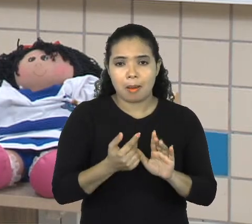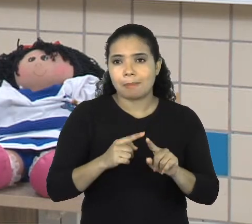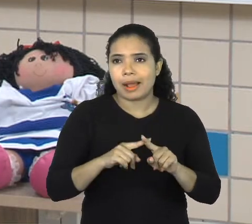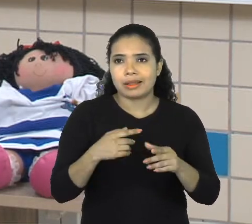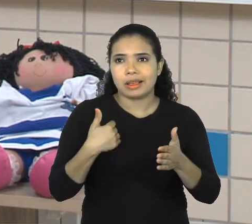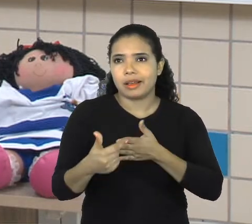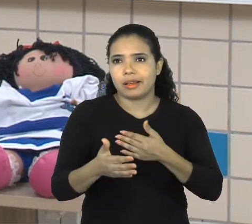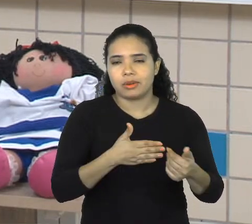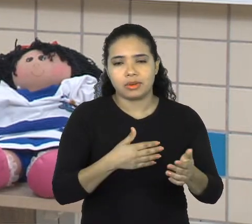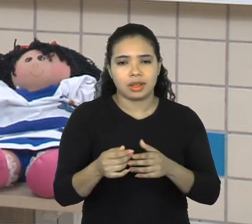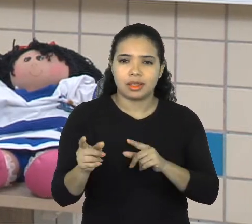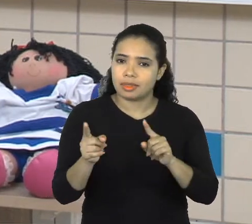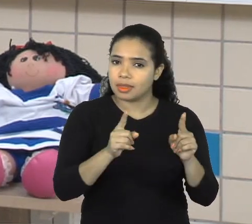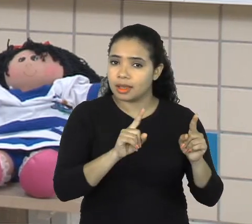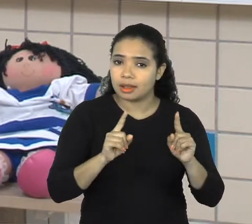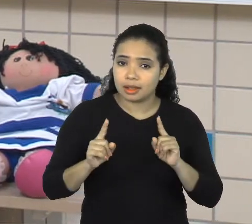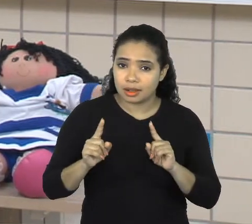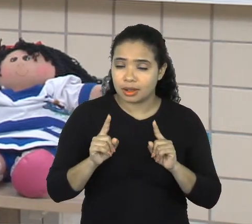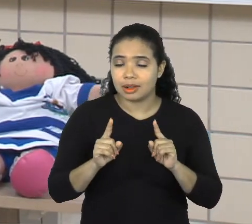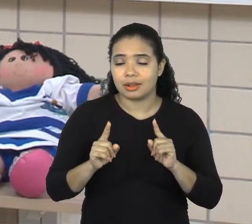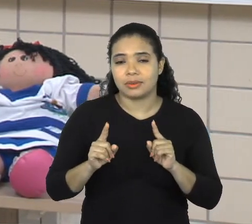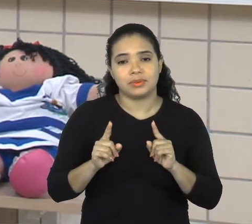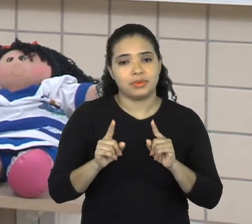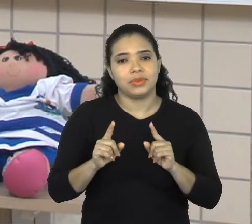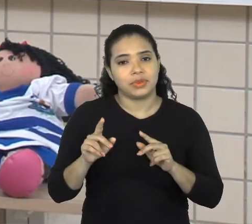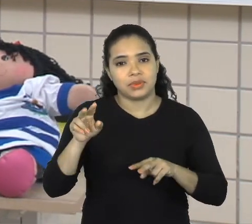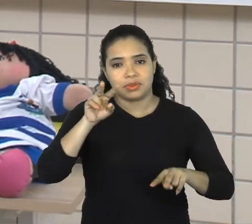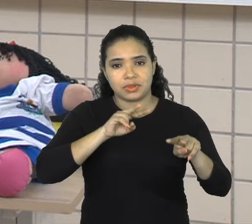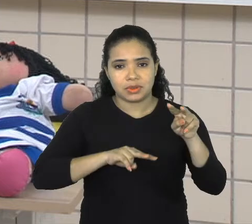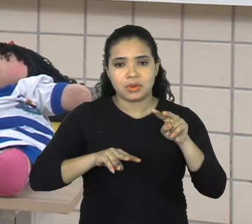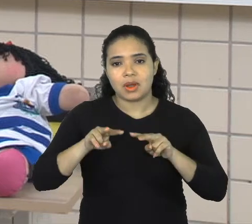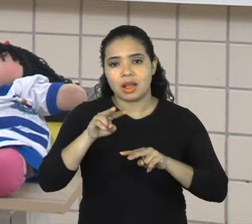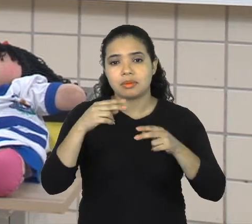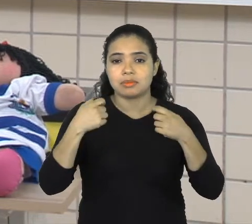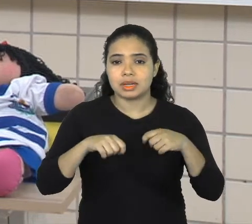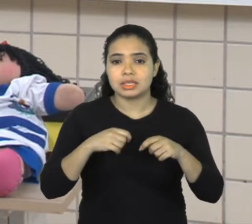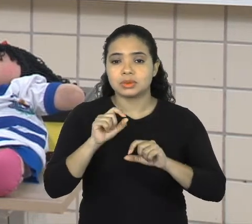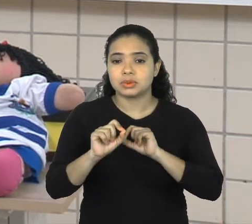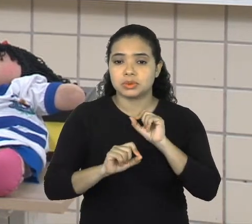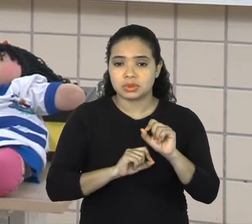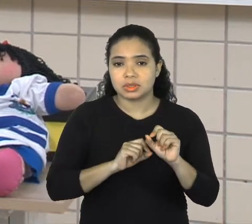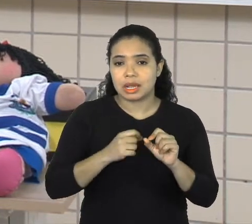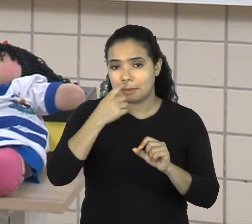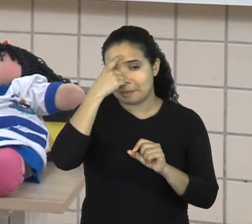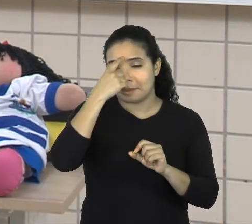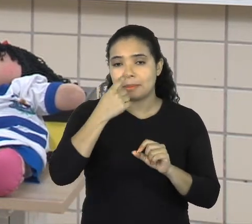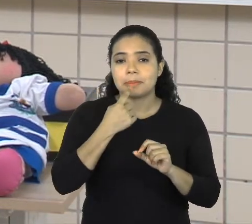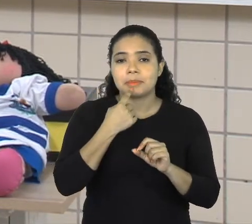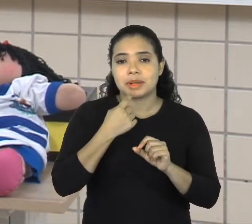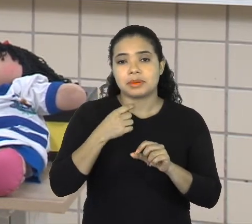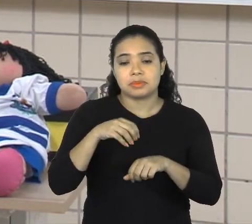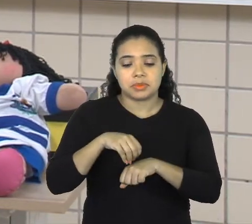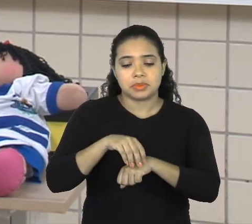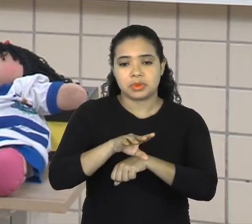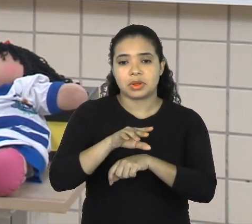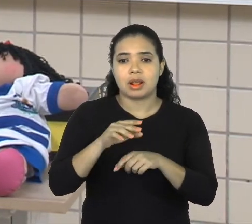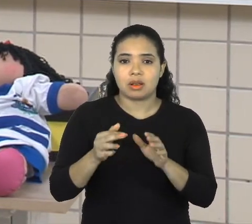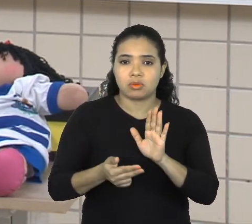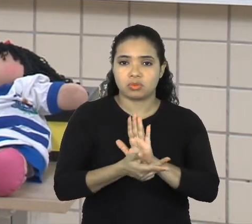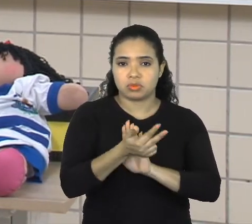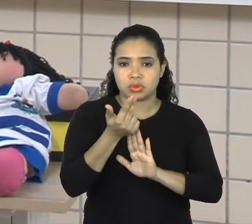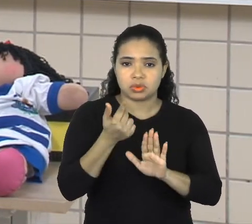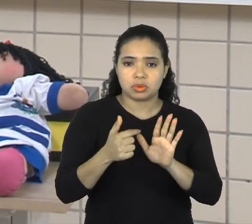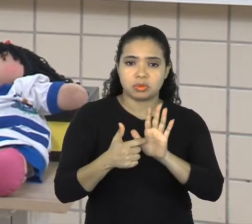O formato que traz o poema visual ou concreto, ele precisa, o que traz a mensagem. Esse, por exemplo, o desenho formava o